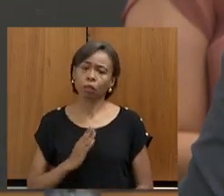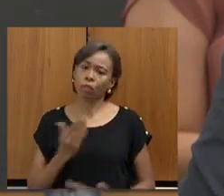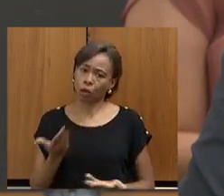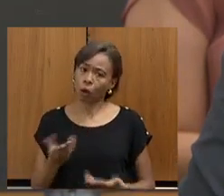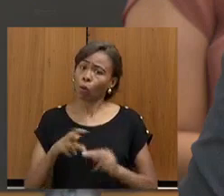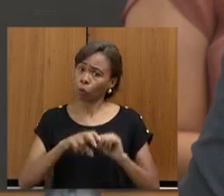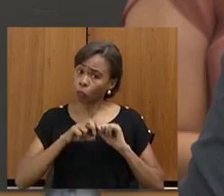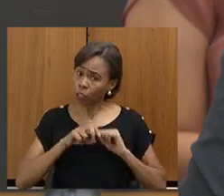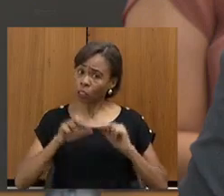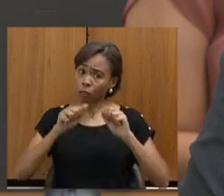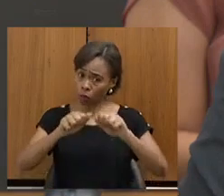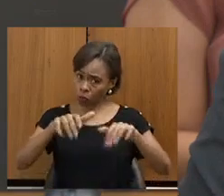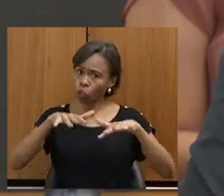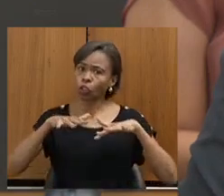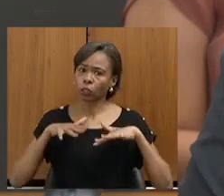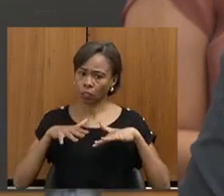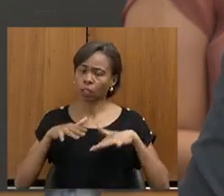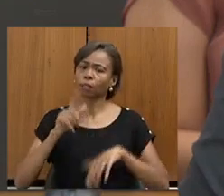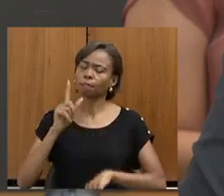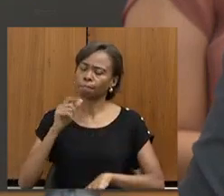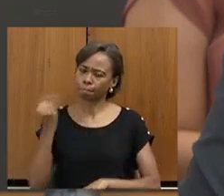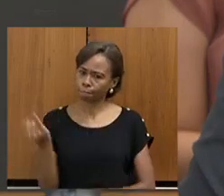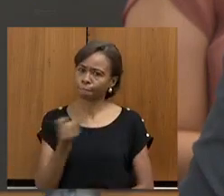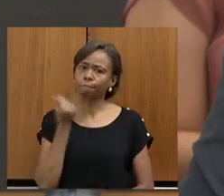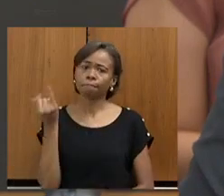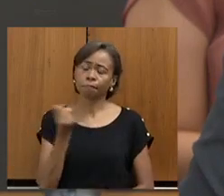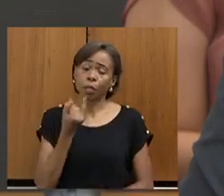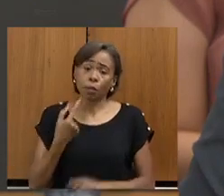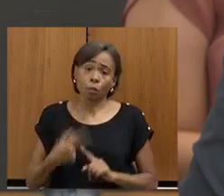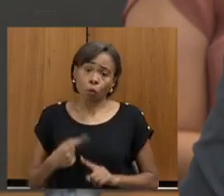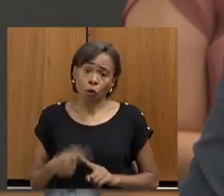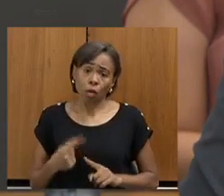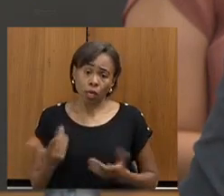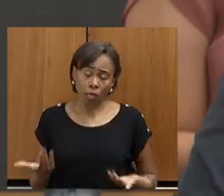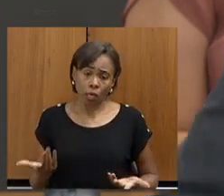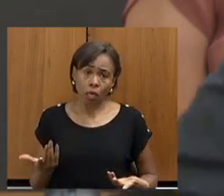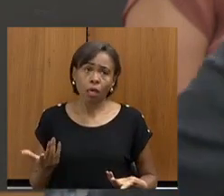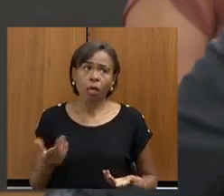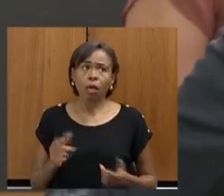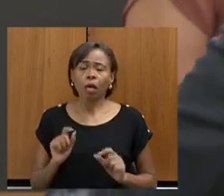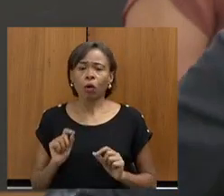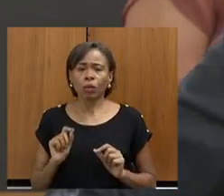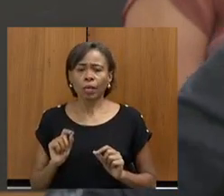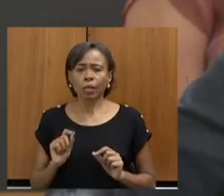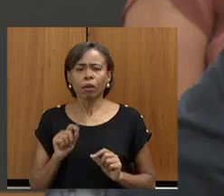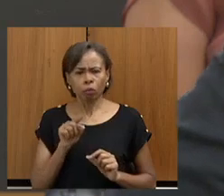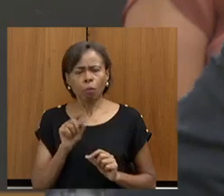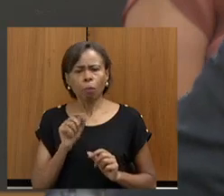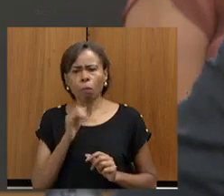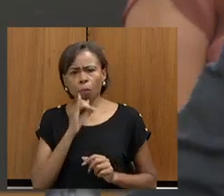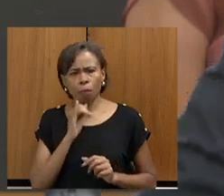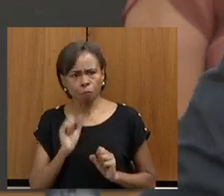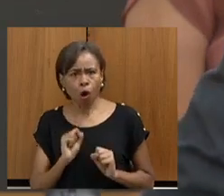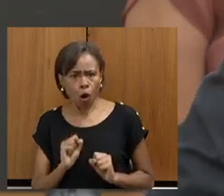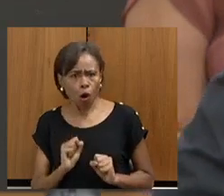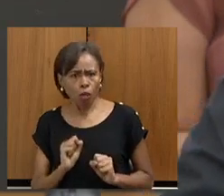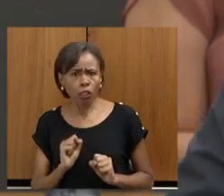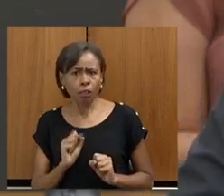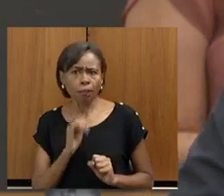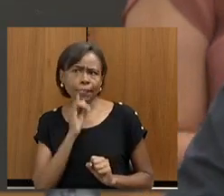audiência tem um marco muito importante, porque, todo fato, você pode construir